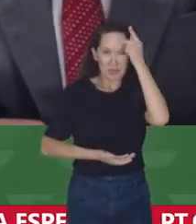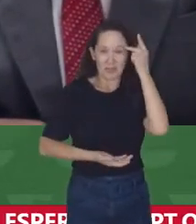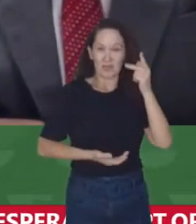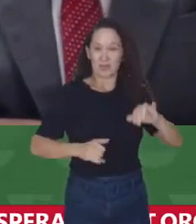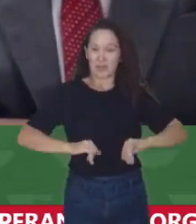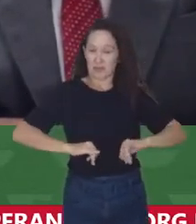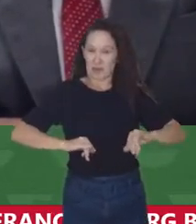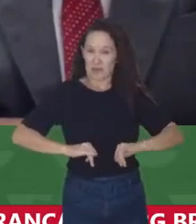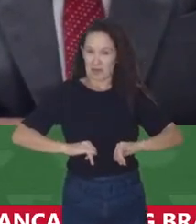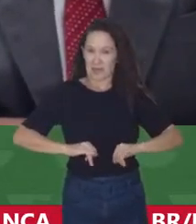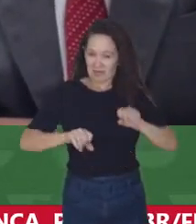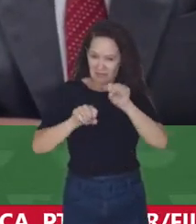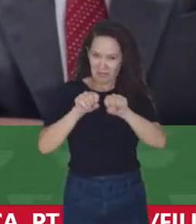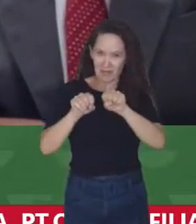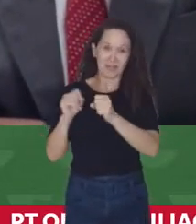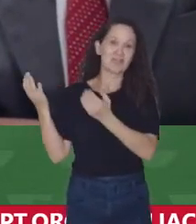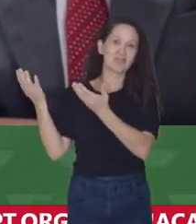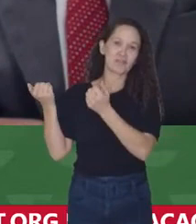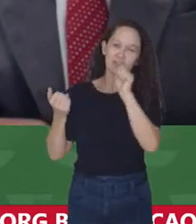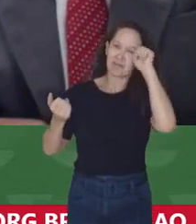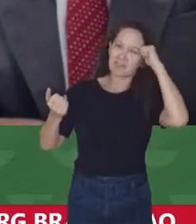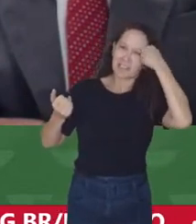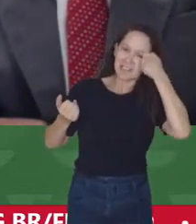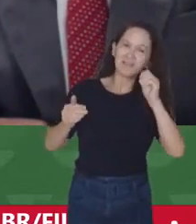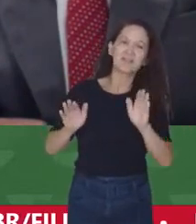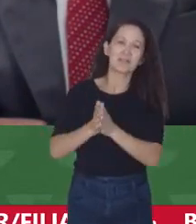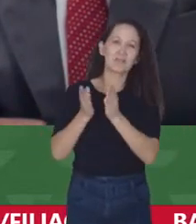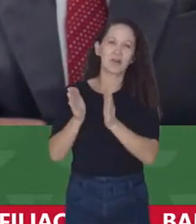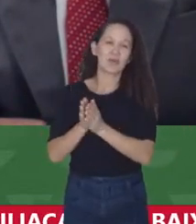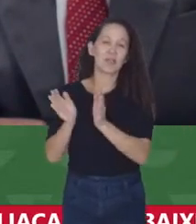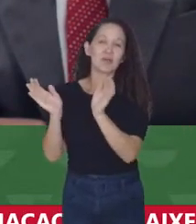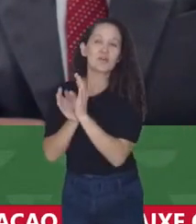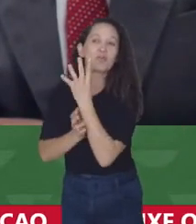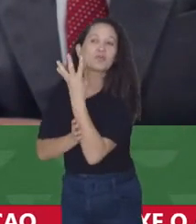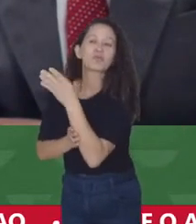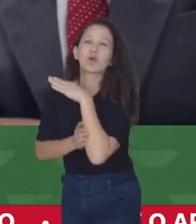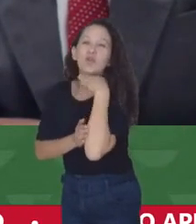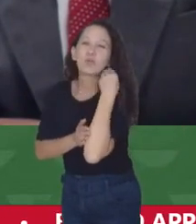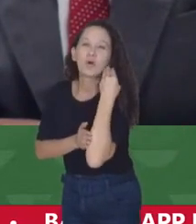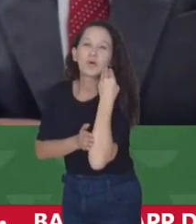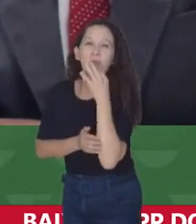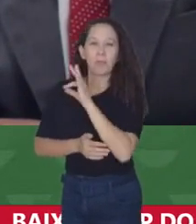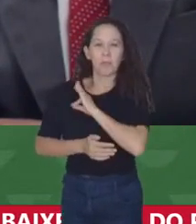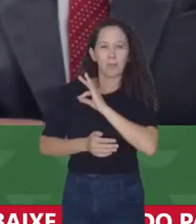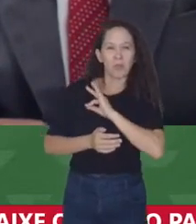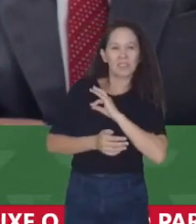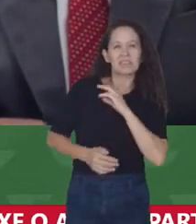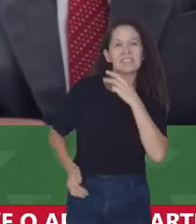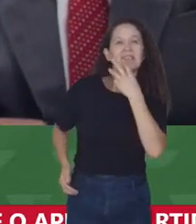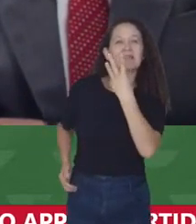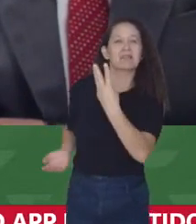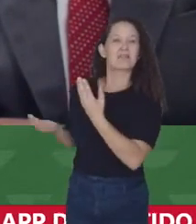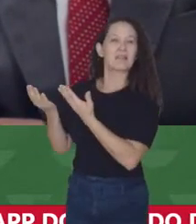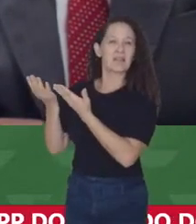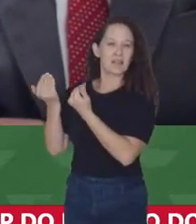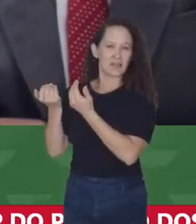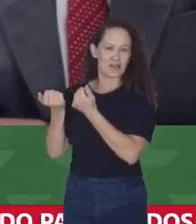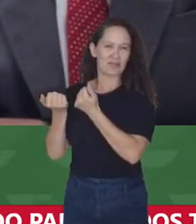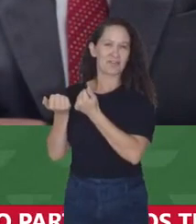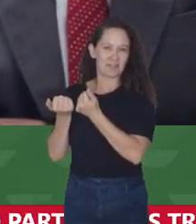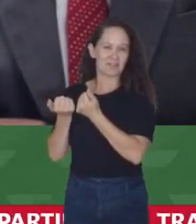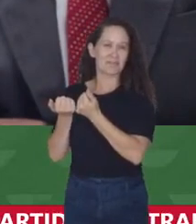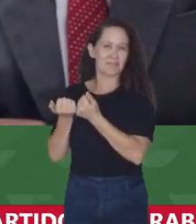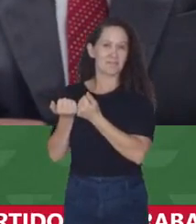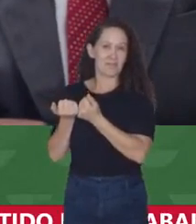são jovens, negros e pobres. De cada 4 homicídios, letalidade policial, 3 são jovens. E olha que